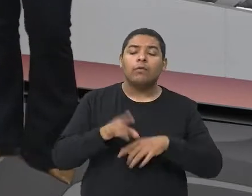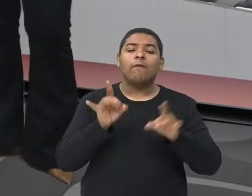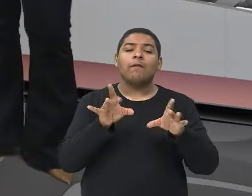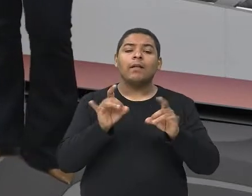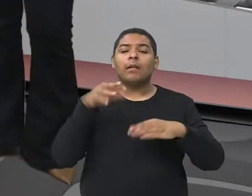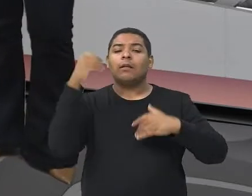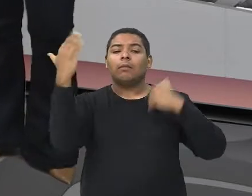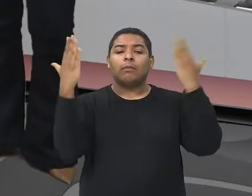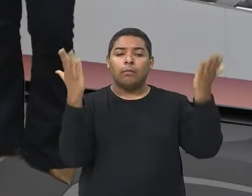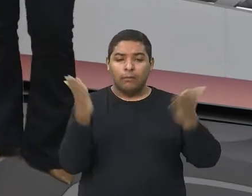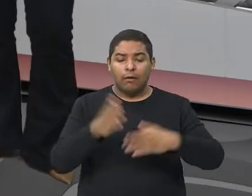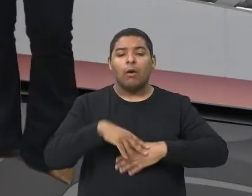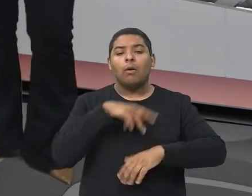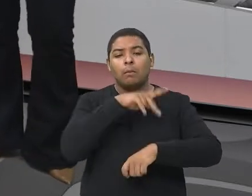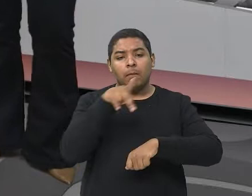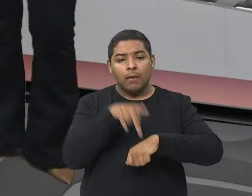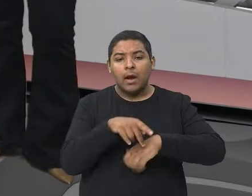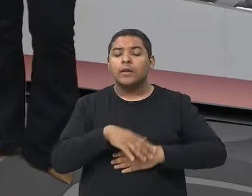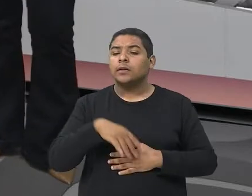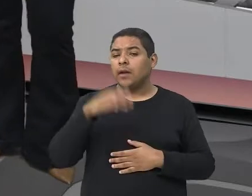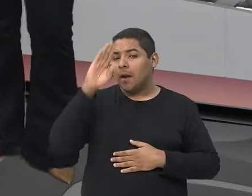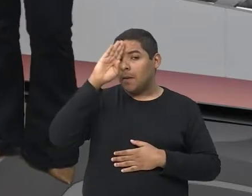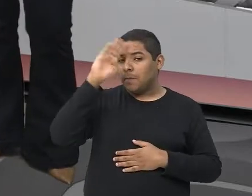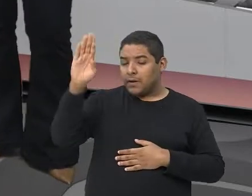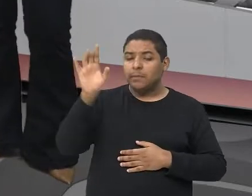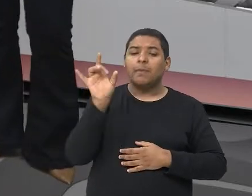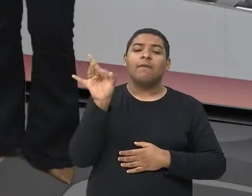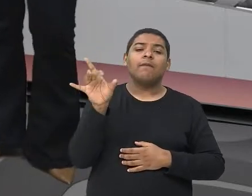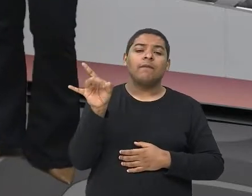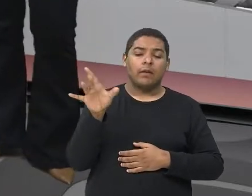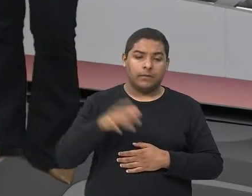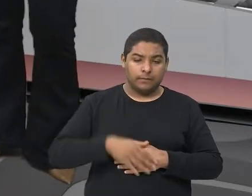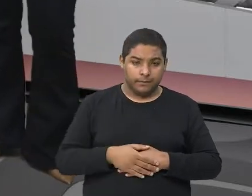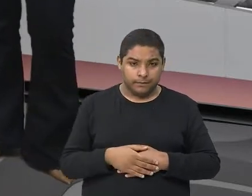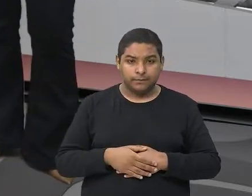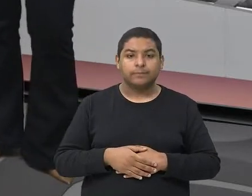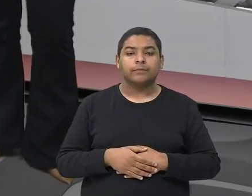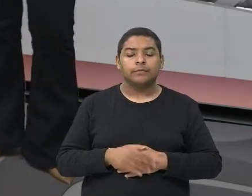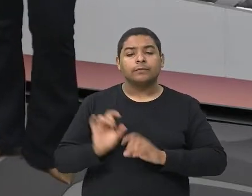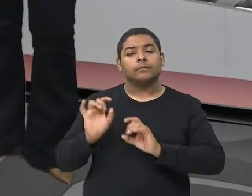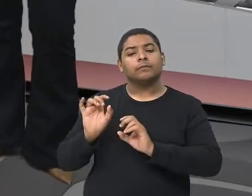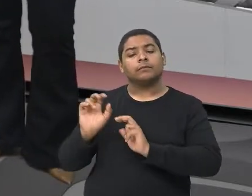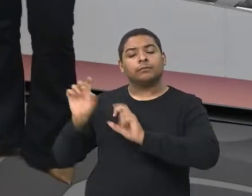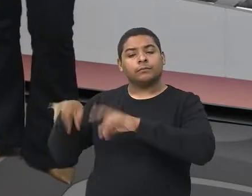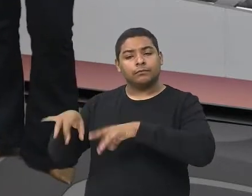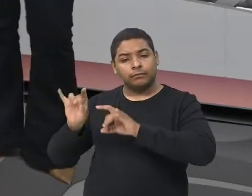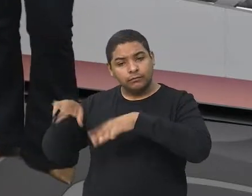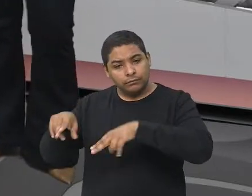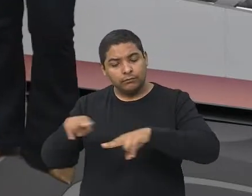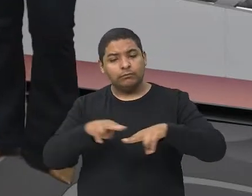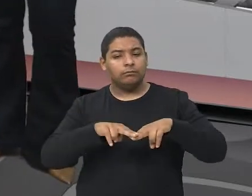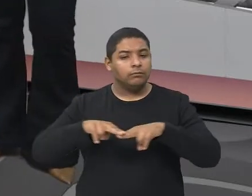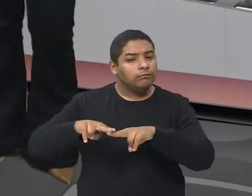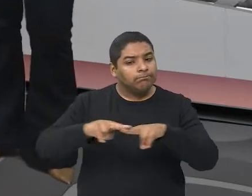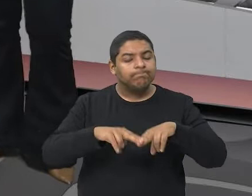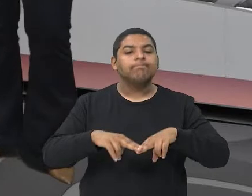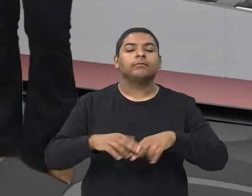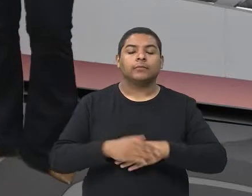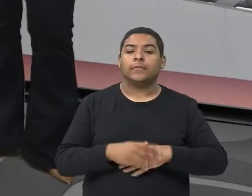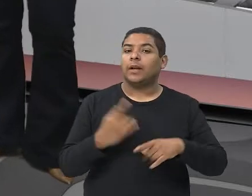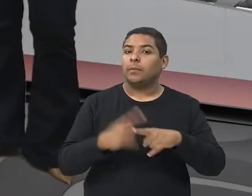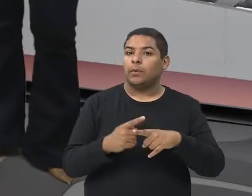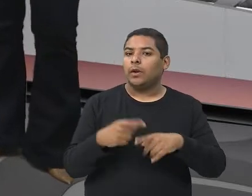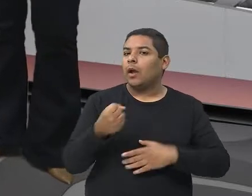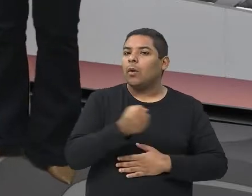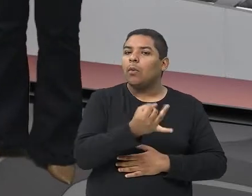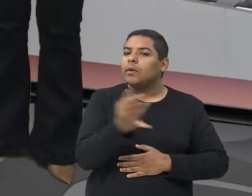aí destinando principalmente para exportação, principalmente lá para a Austrália, principalmente lá para a Nova Zelândia, porque a quantidade de